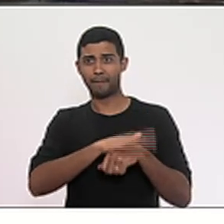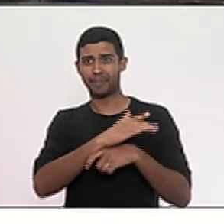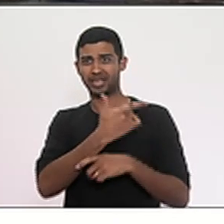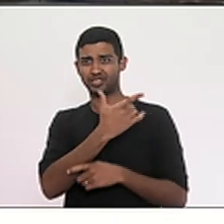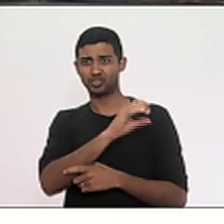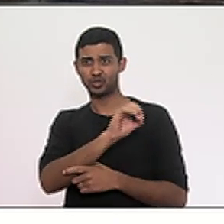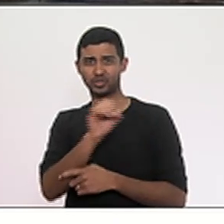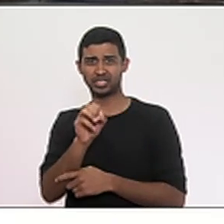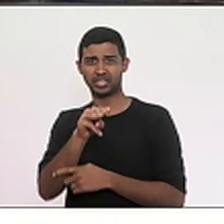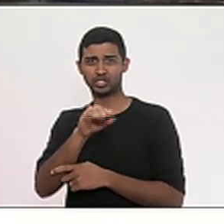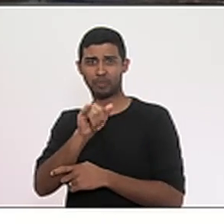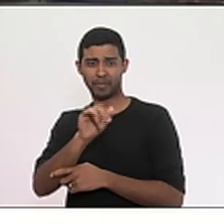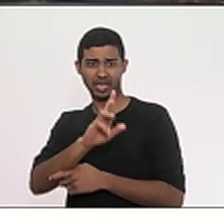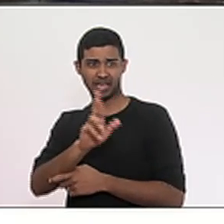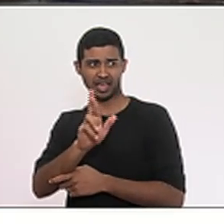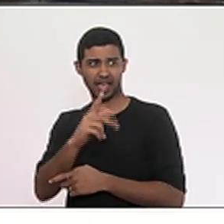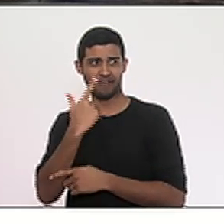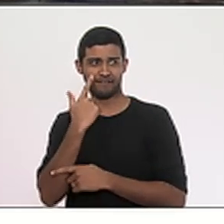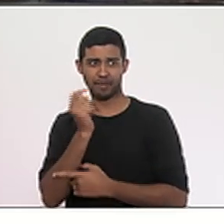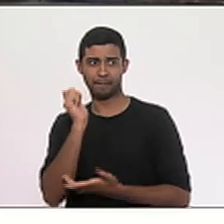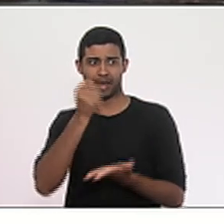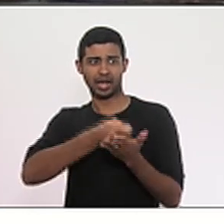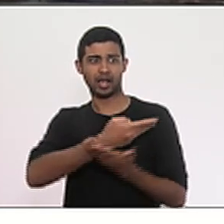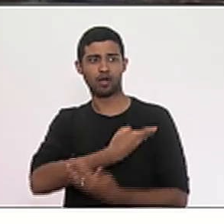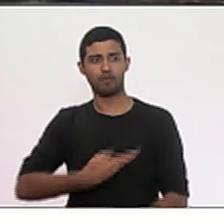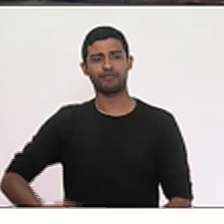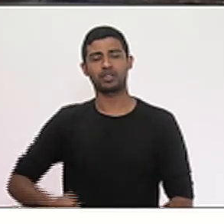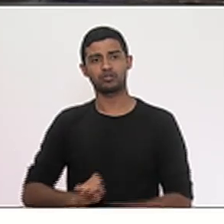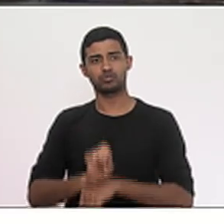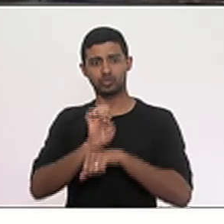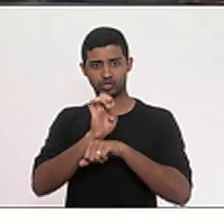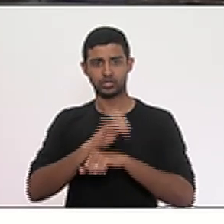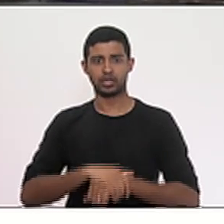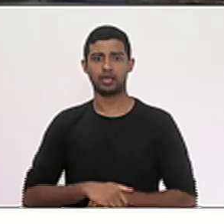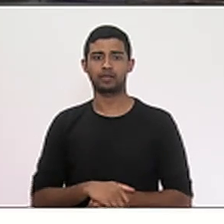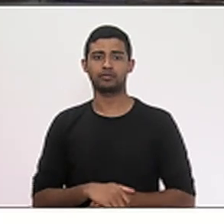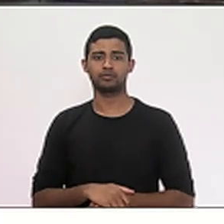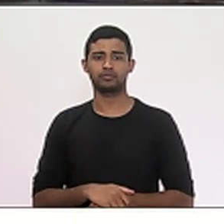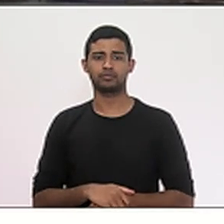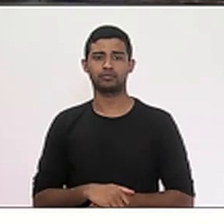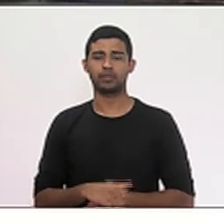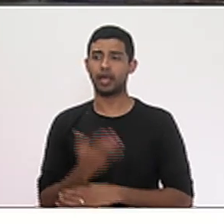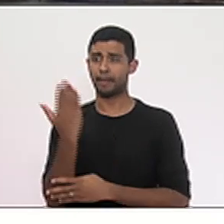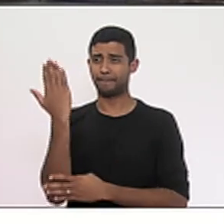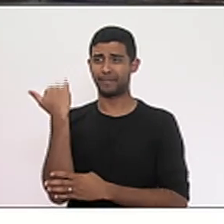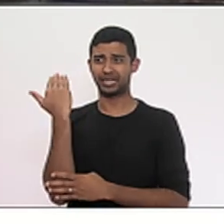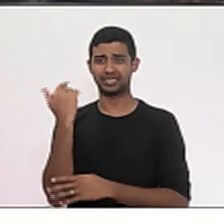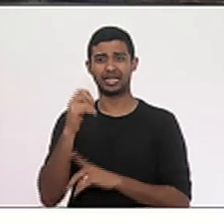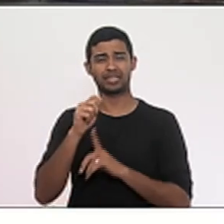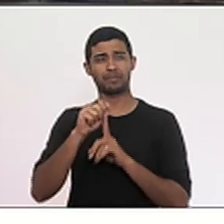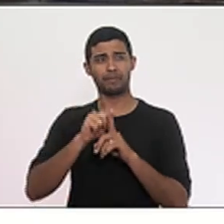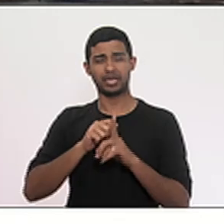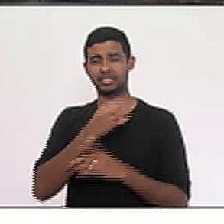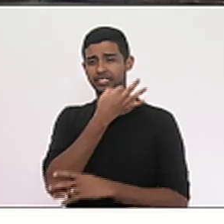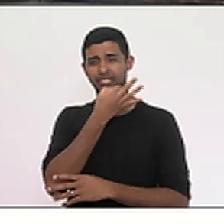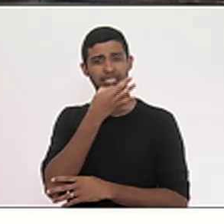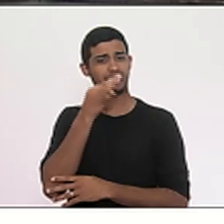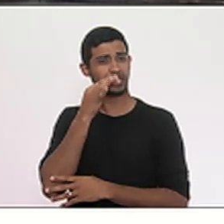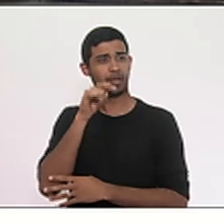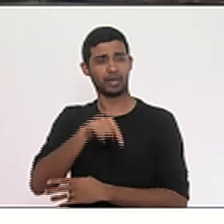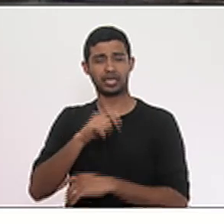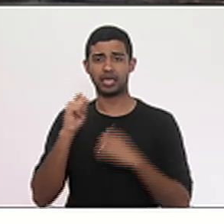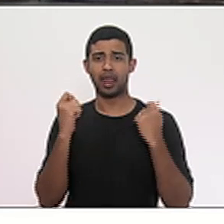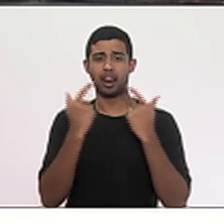200 milhões ao governo do Estado. E lá atrás, em setembro, aqui essa casa